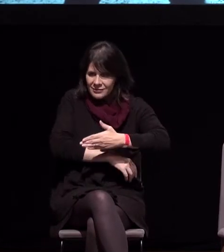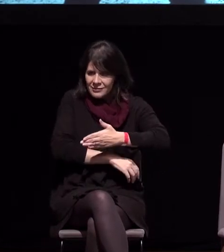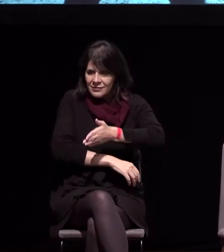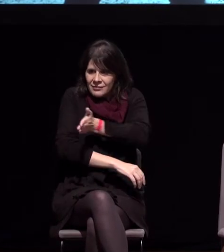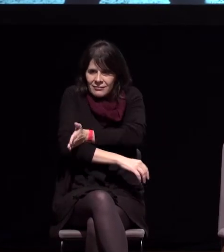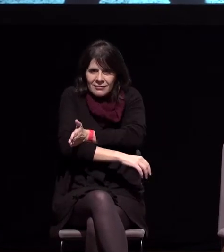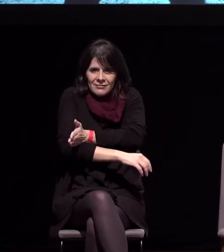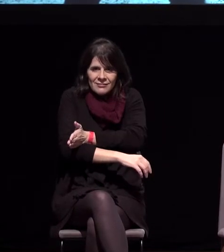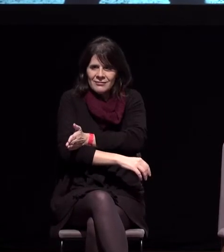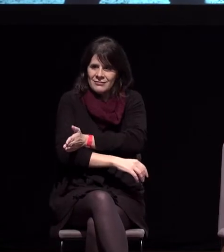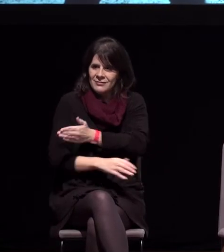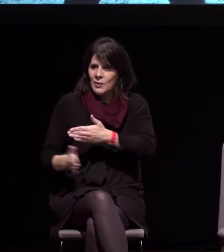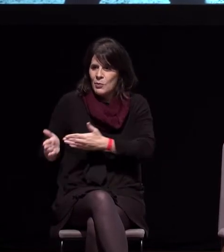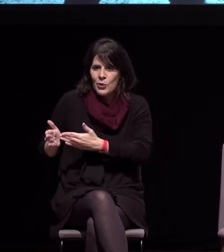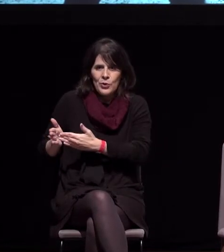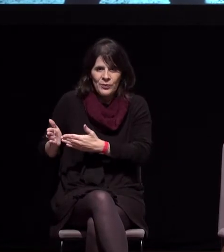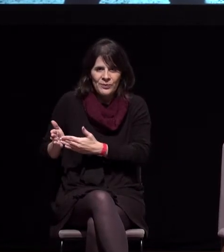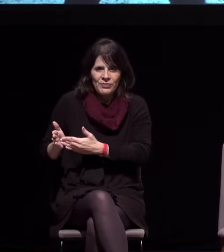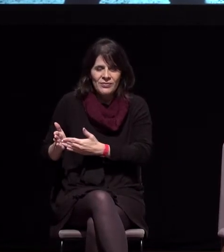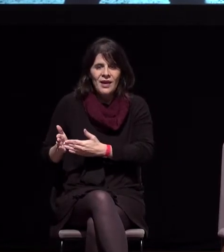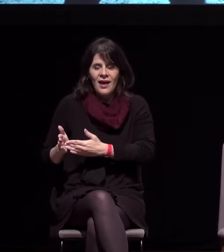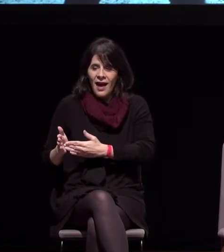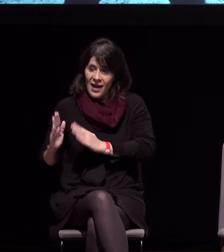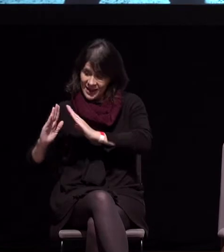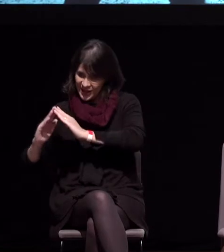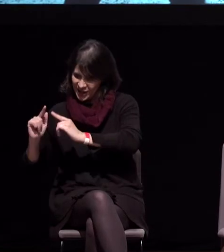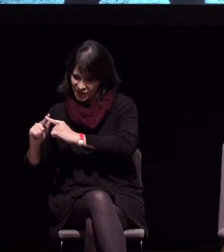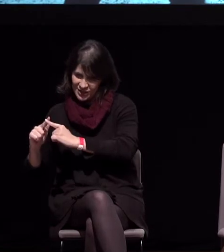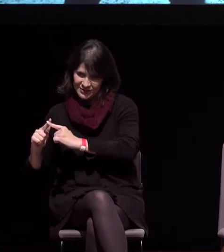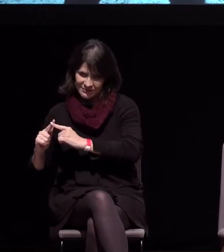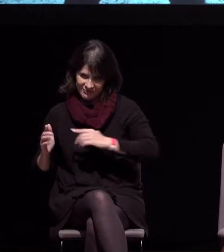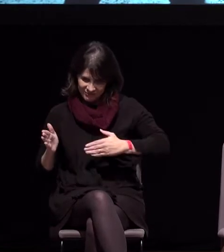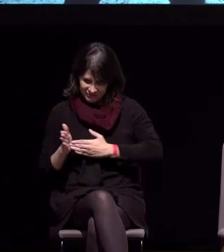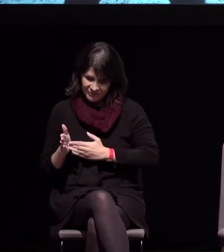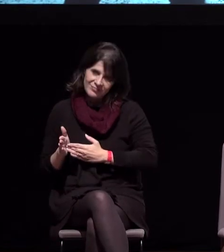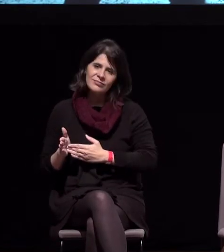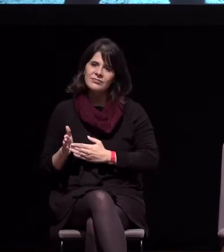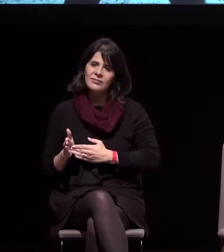um murão de um lado e do outro uma loja de souvenirs com itens